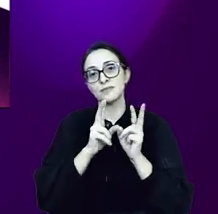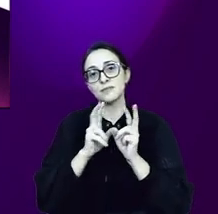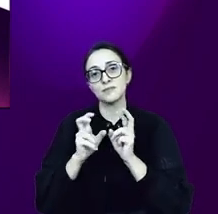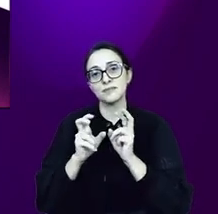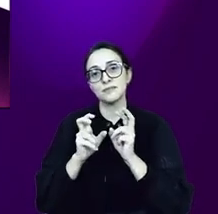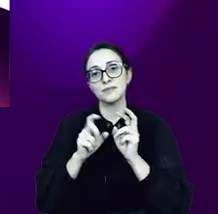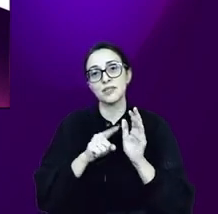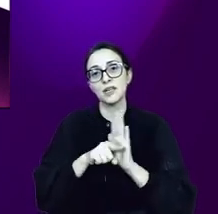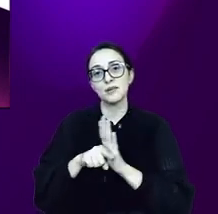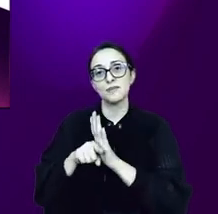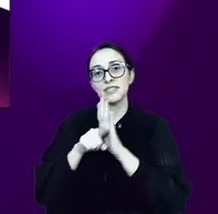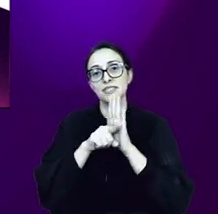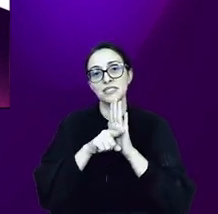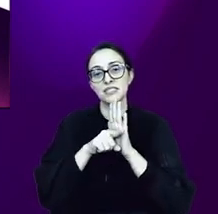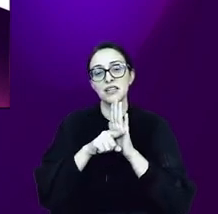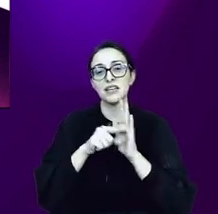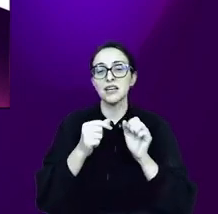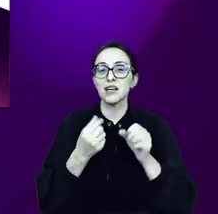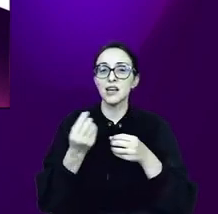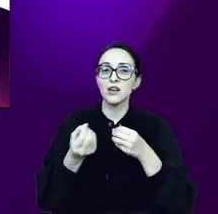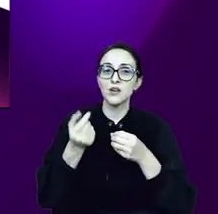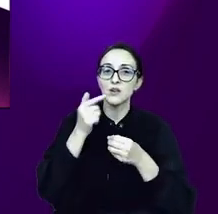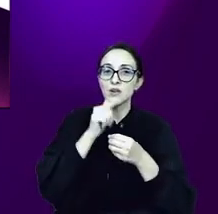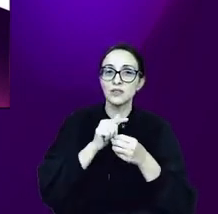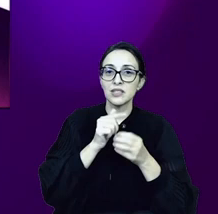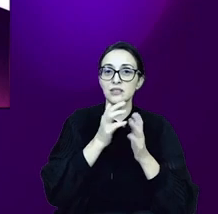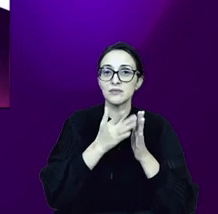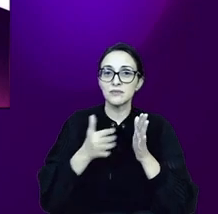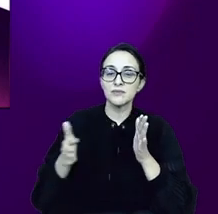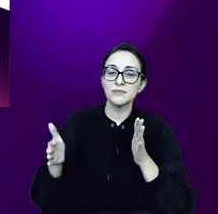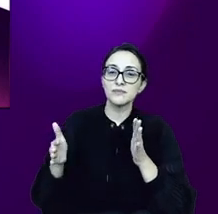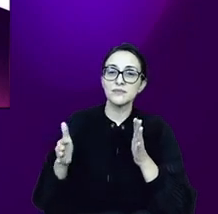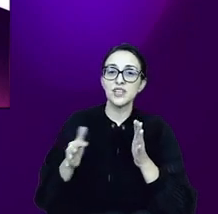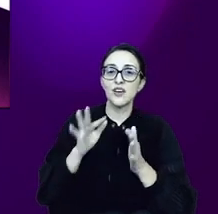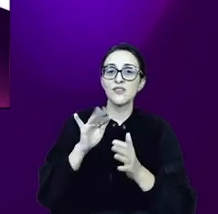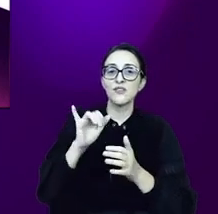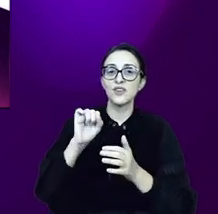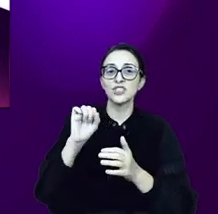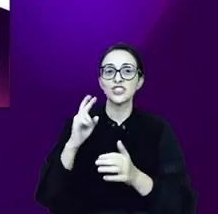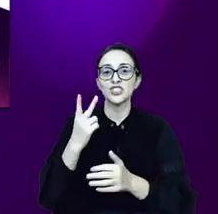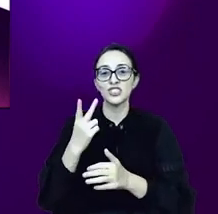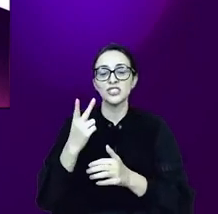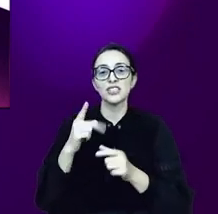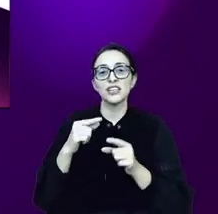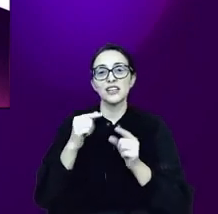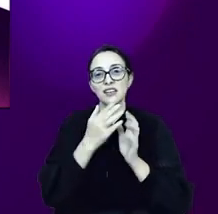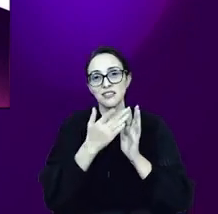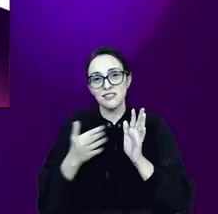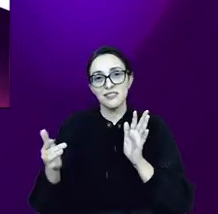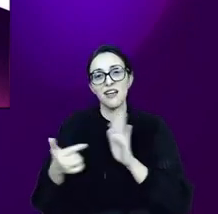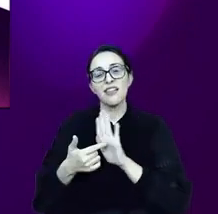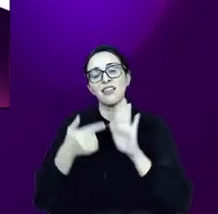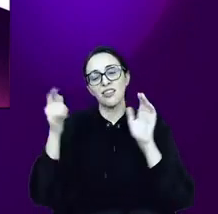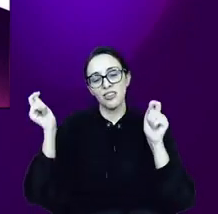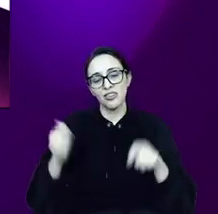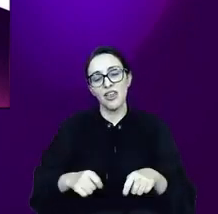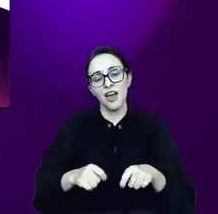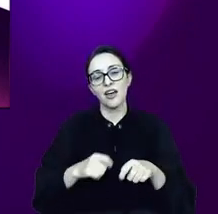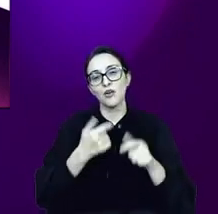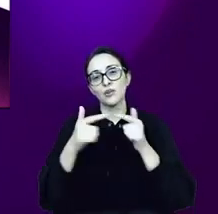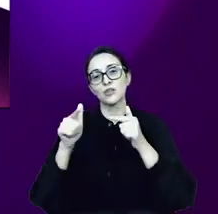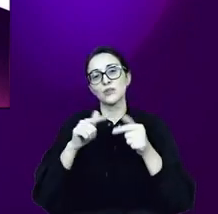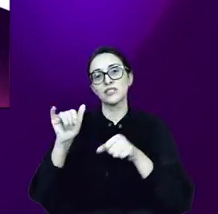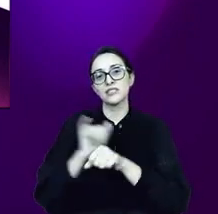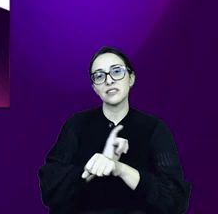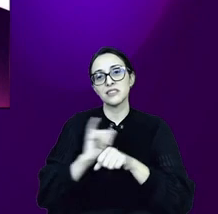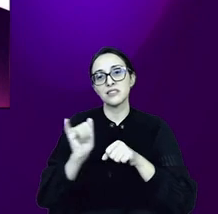da pesquisa da codeleção, é feita por um método não tão acessível, que é FISH, mas a gente vai ver aqui à frente que dá para algumas outras